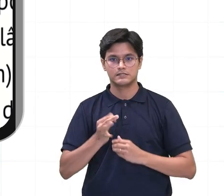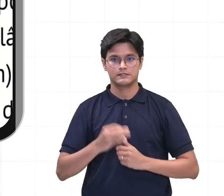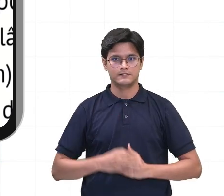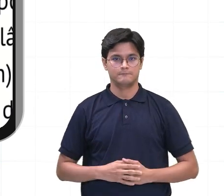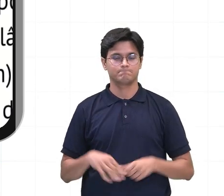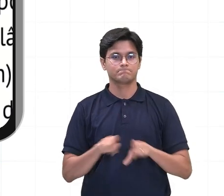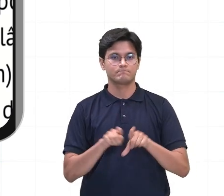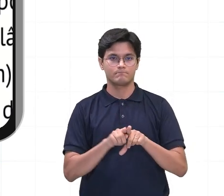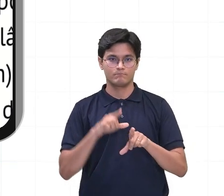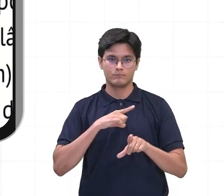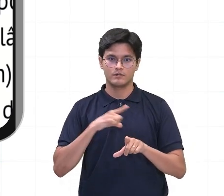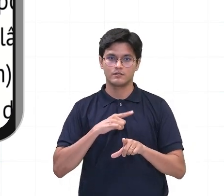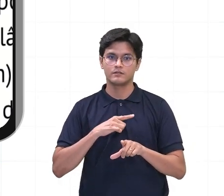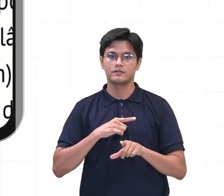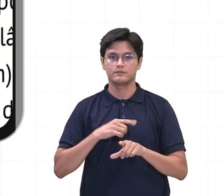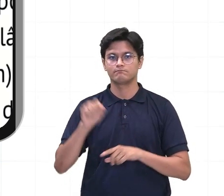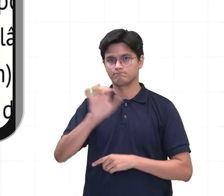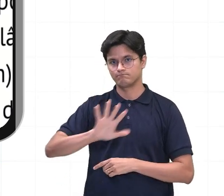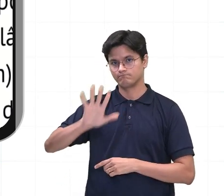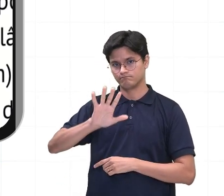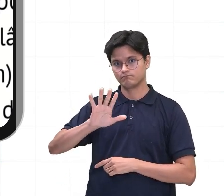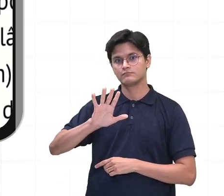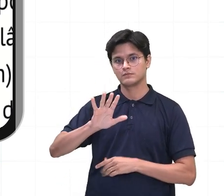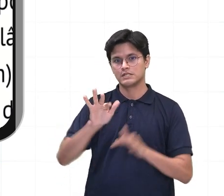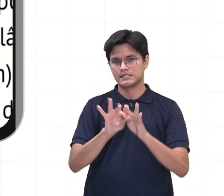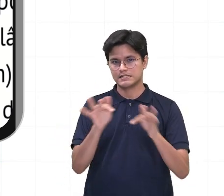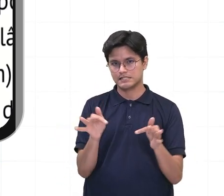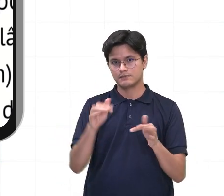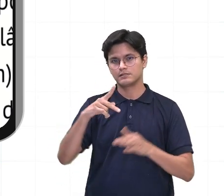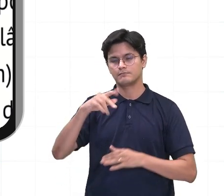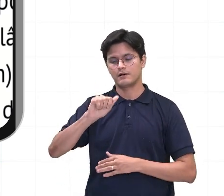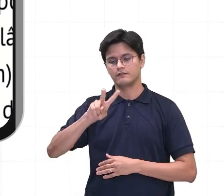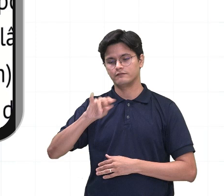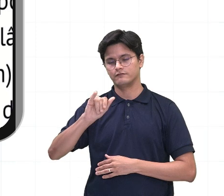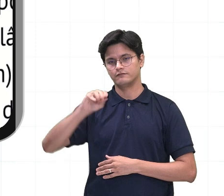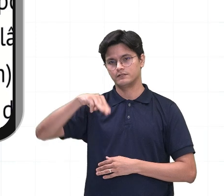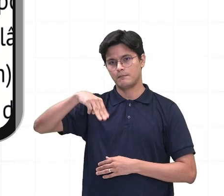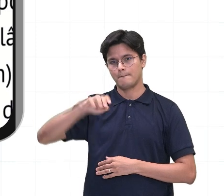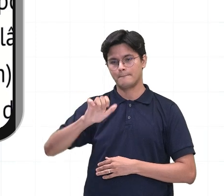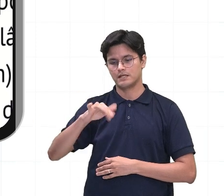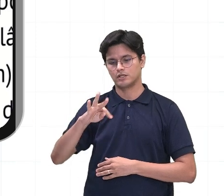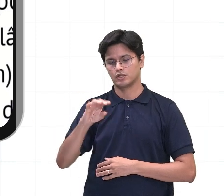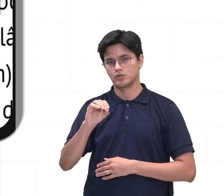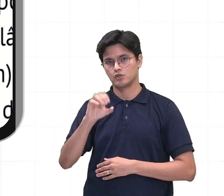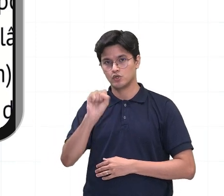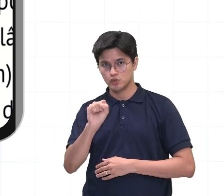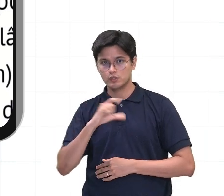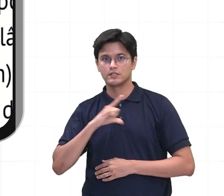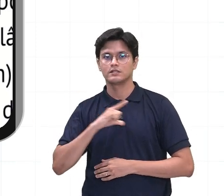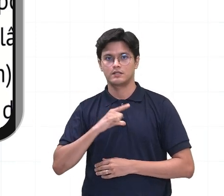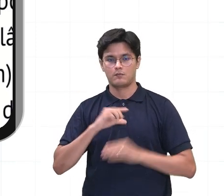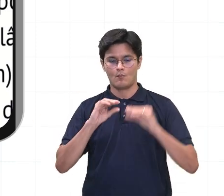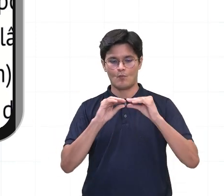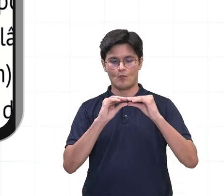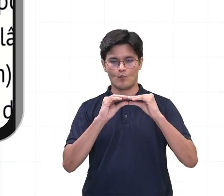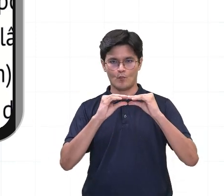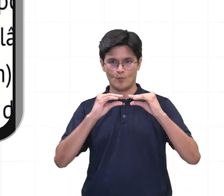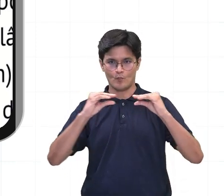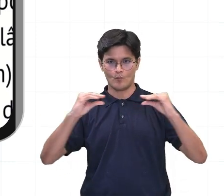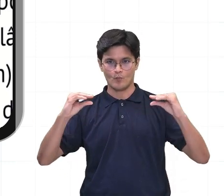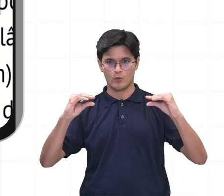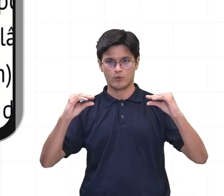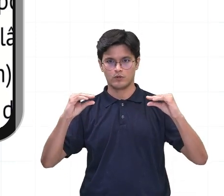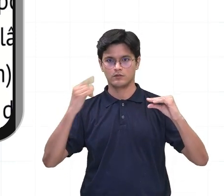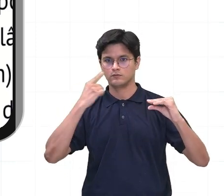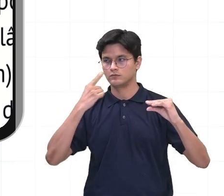simples pavimentoso, né? O pavimentoso é quando eu falo que aquele tecido é mais achatado, né? A gente observa que ele é mais achatadinho